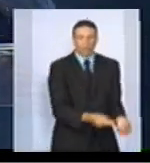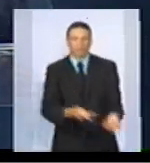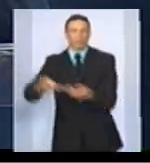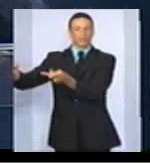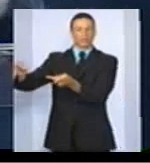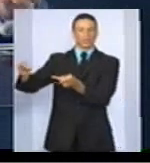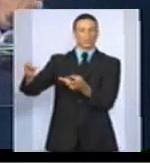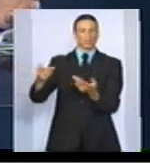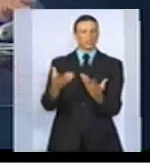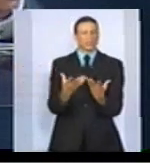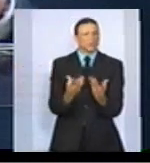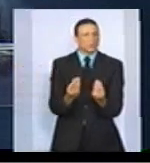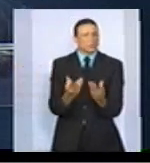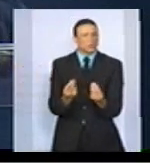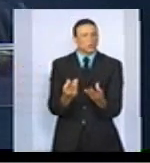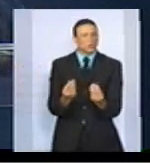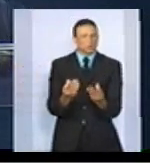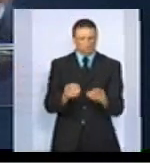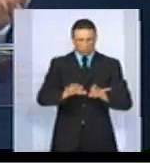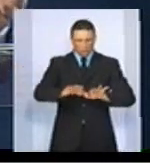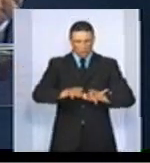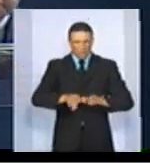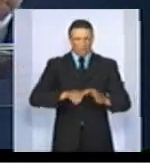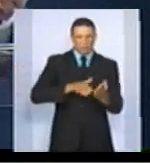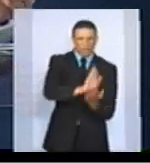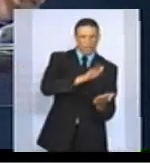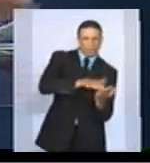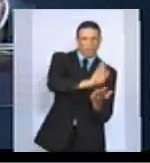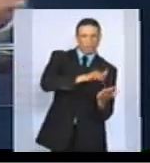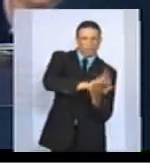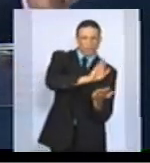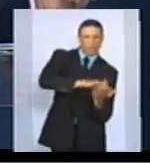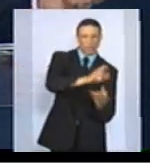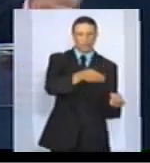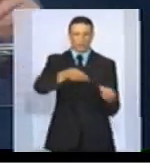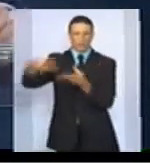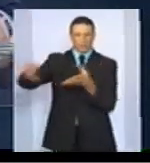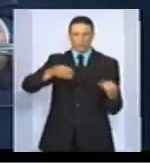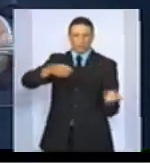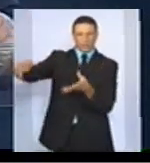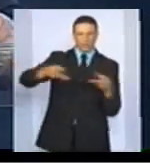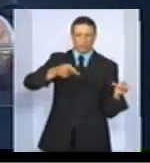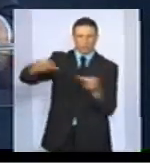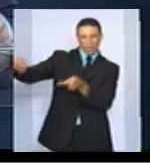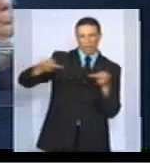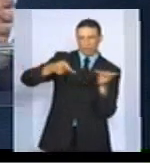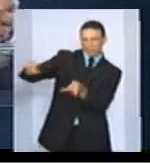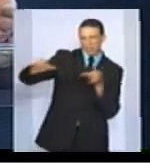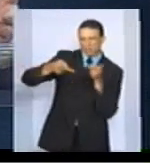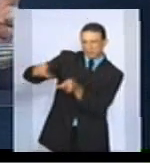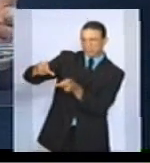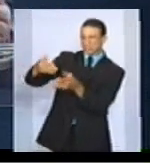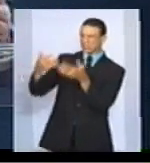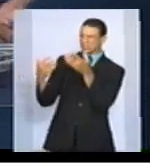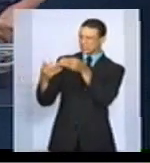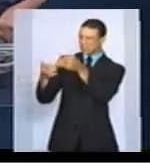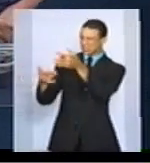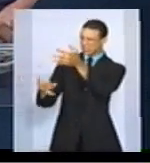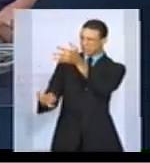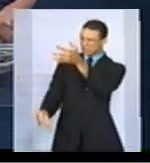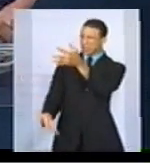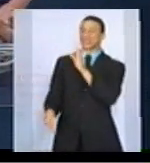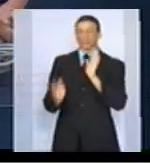de contratos aditados toda semanas contratos com sigilos comerciais nós acabamos até entrando com uma ação judicial já